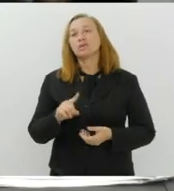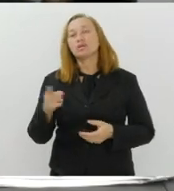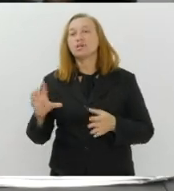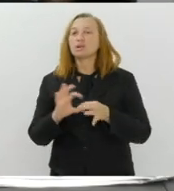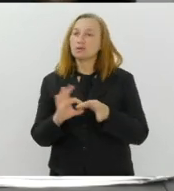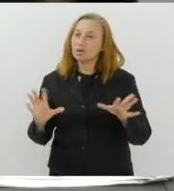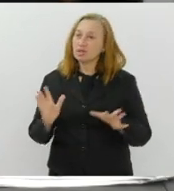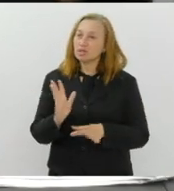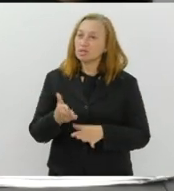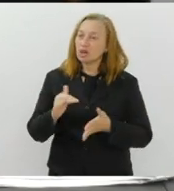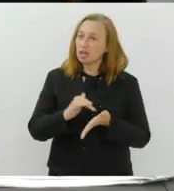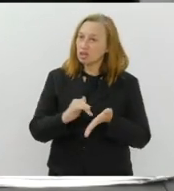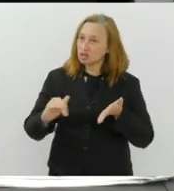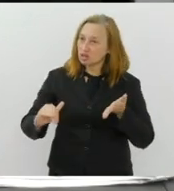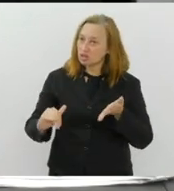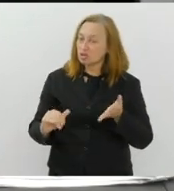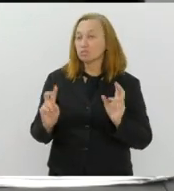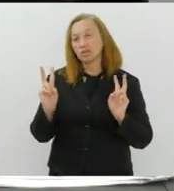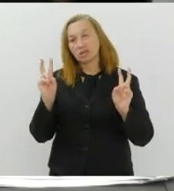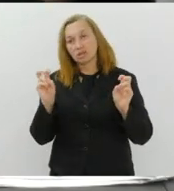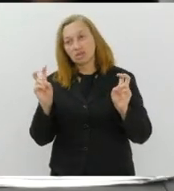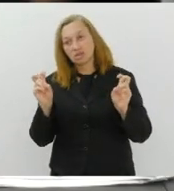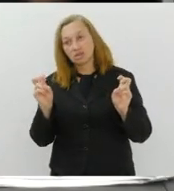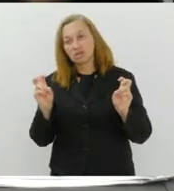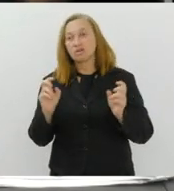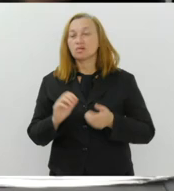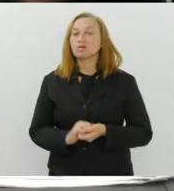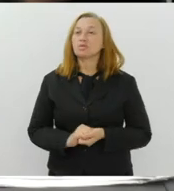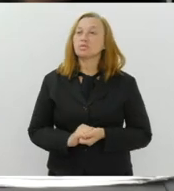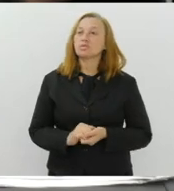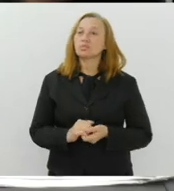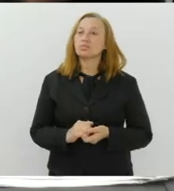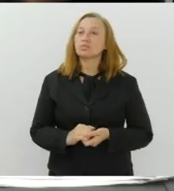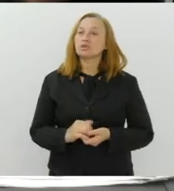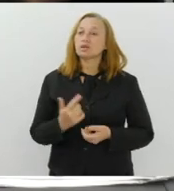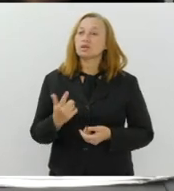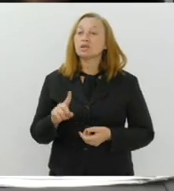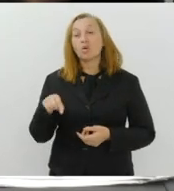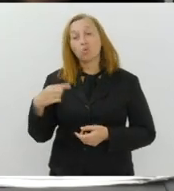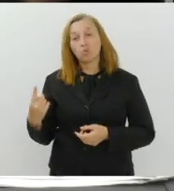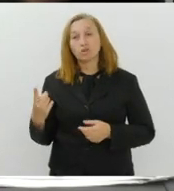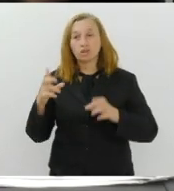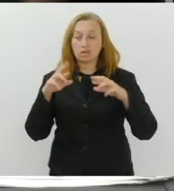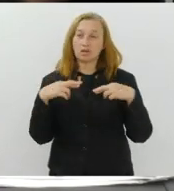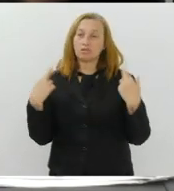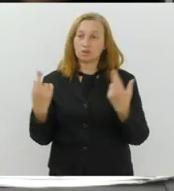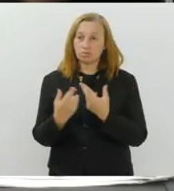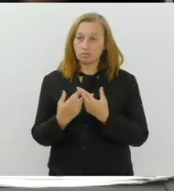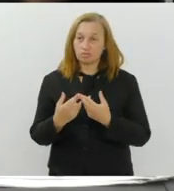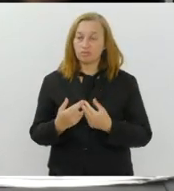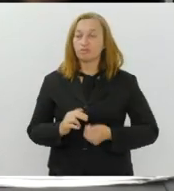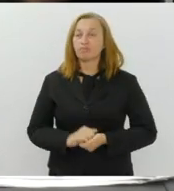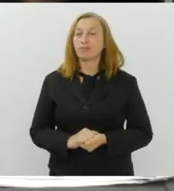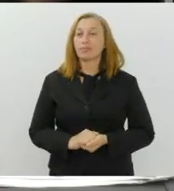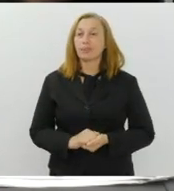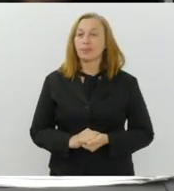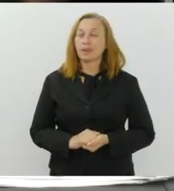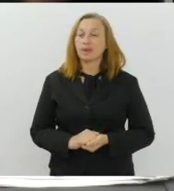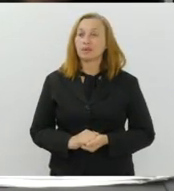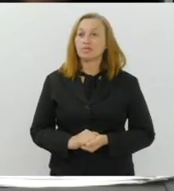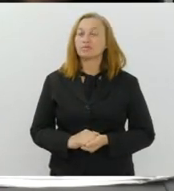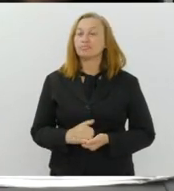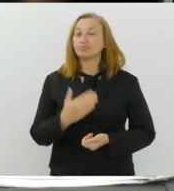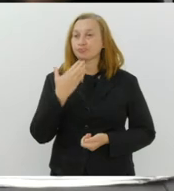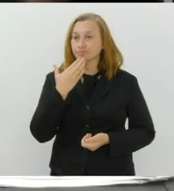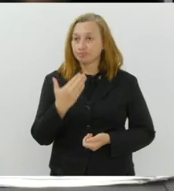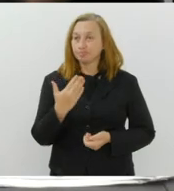Então, retiramos essas questões divergentes e pautamos na nossa próxima reunião. Eu gostaria, então, de